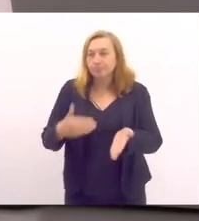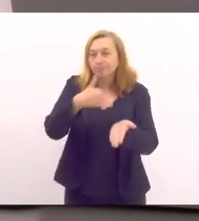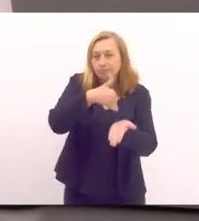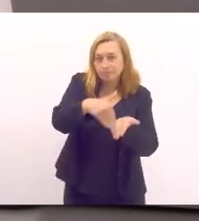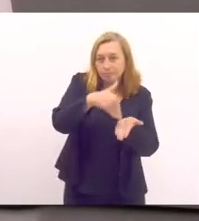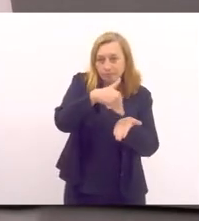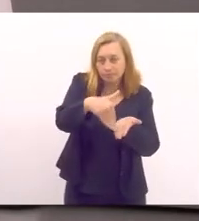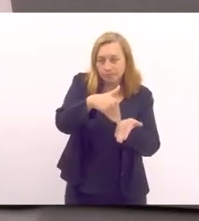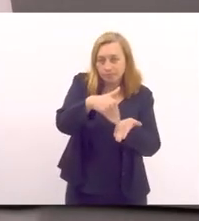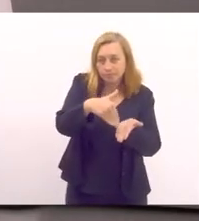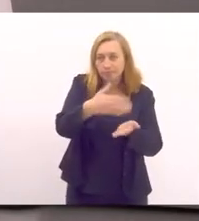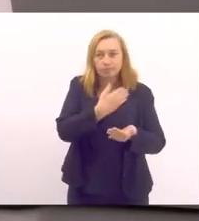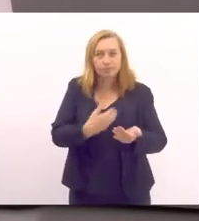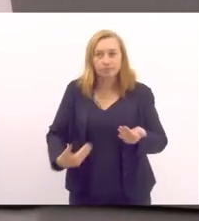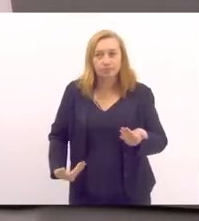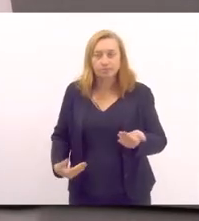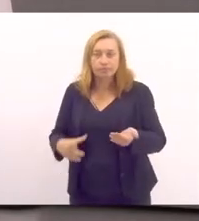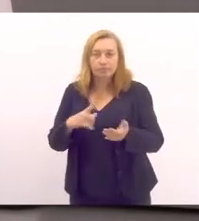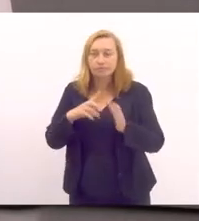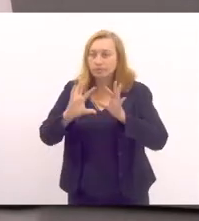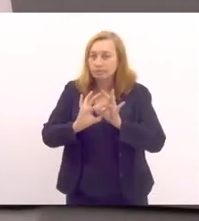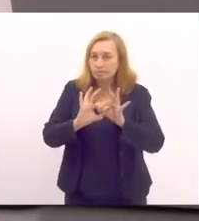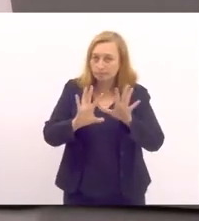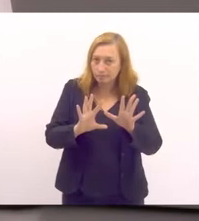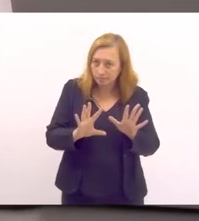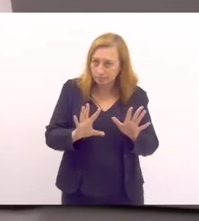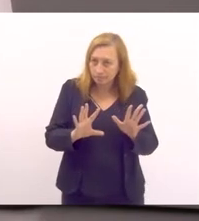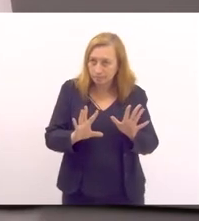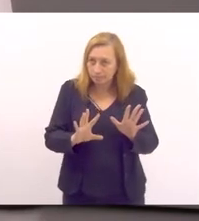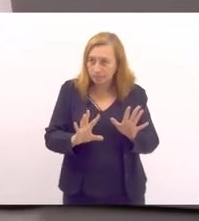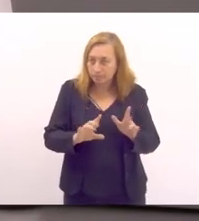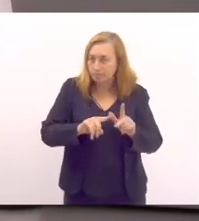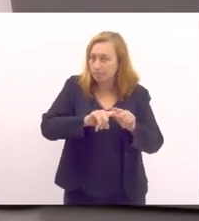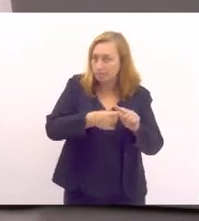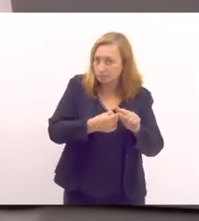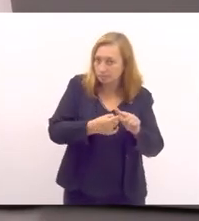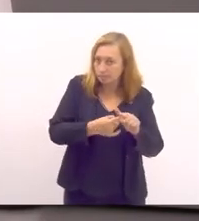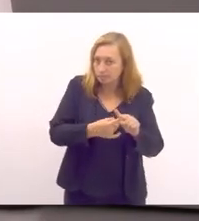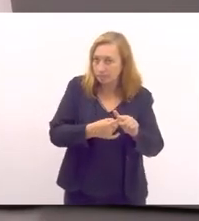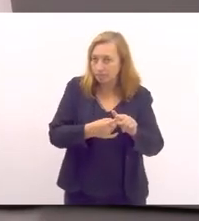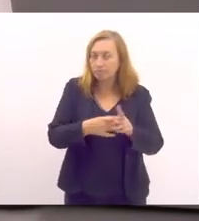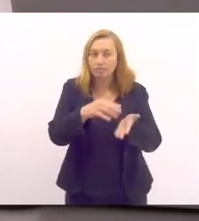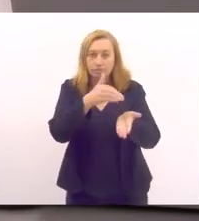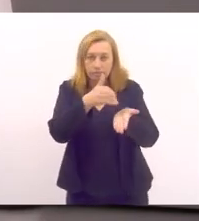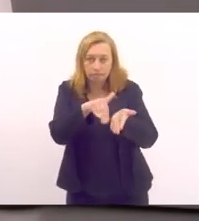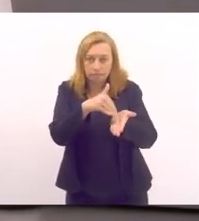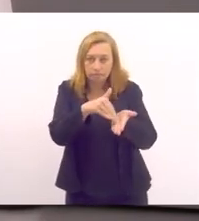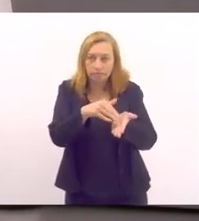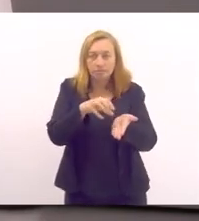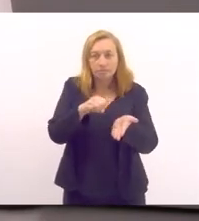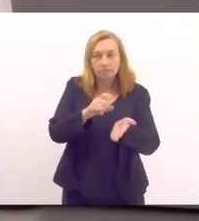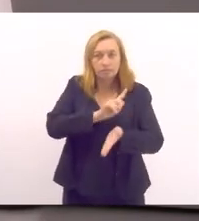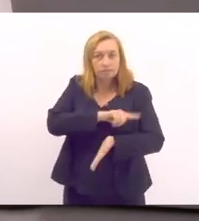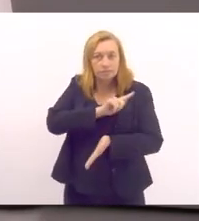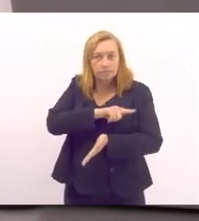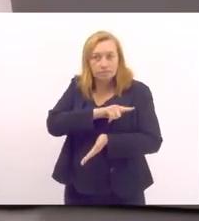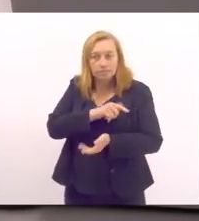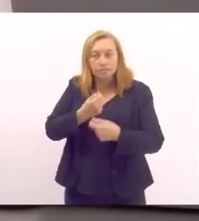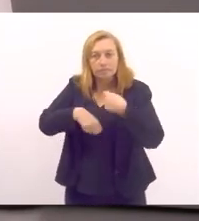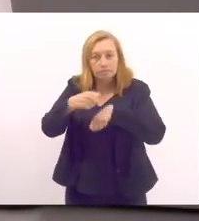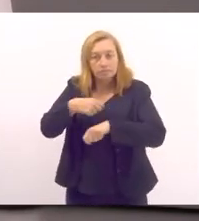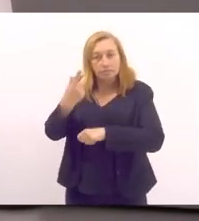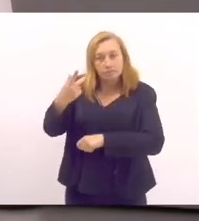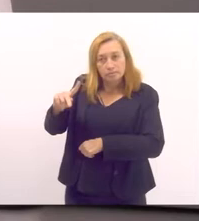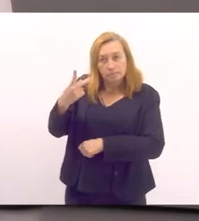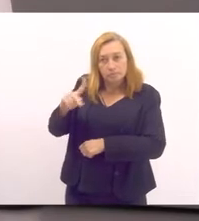secretaria, o governador tem o livre, a liberdade de alterar a sua composição de secretarias, porque essa é a gestão administrativa dele.